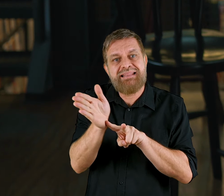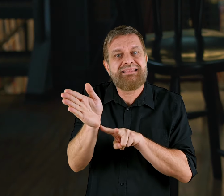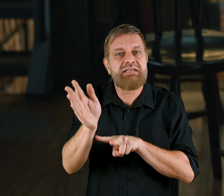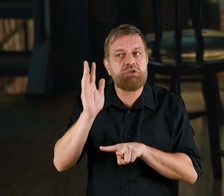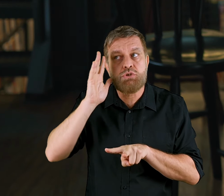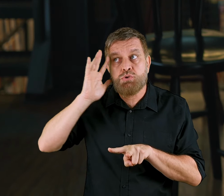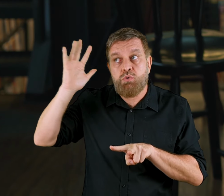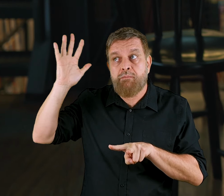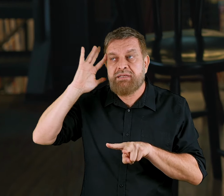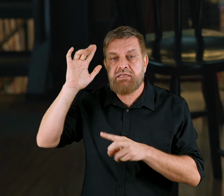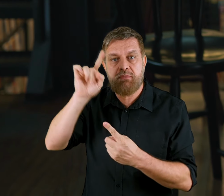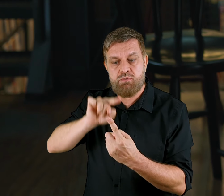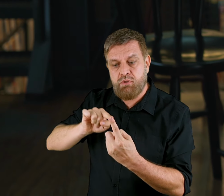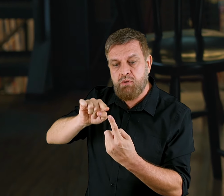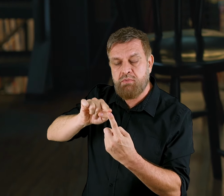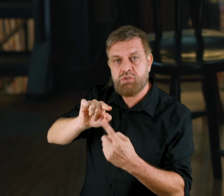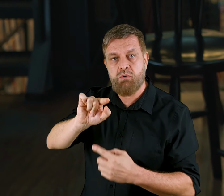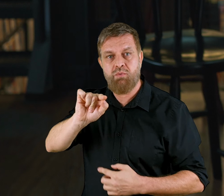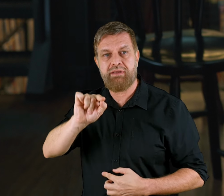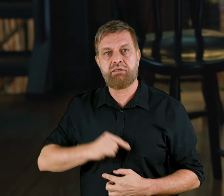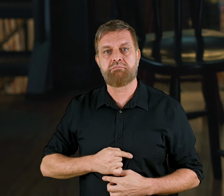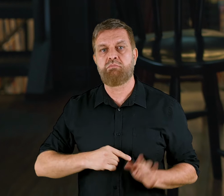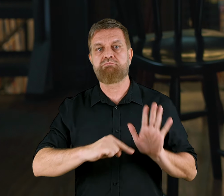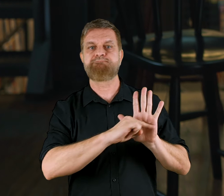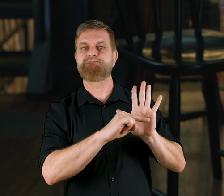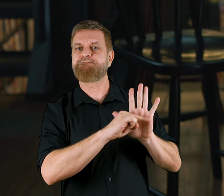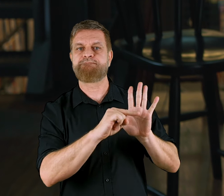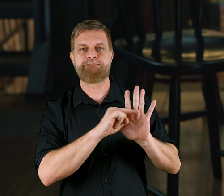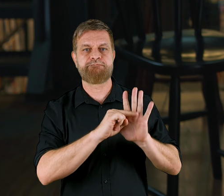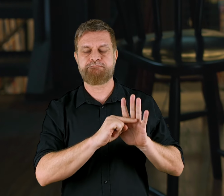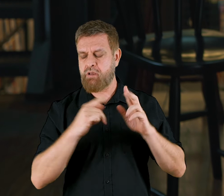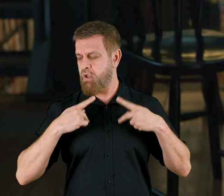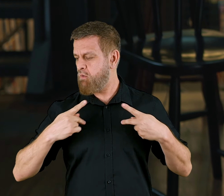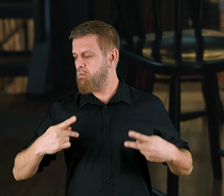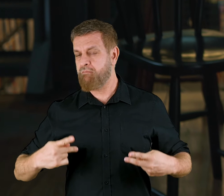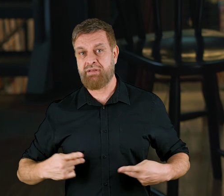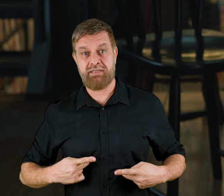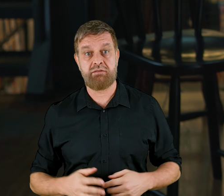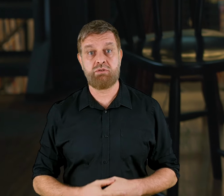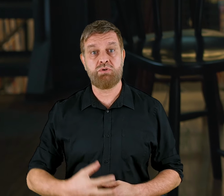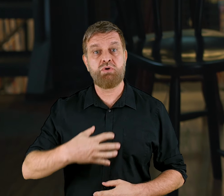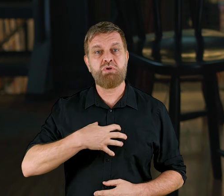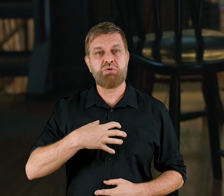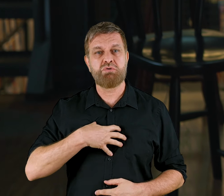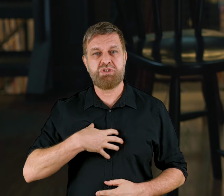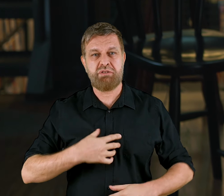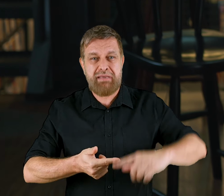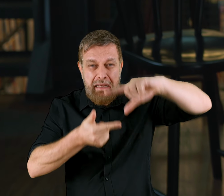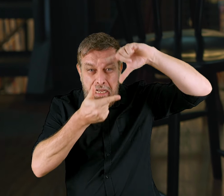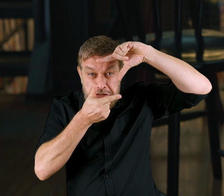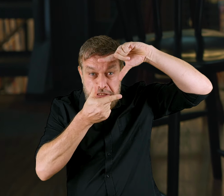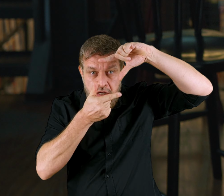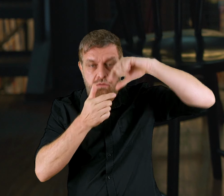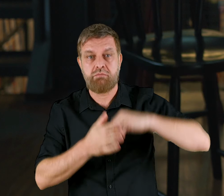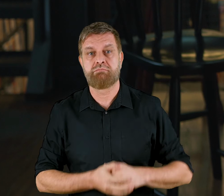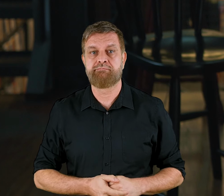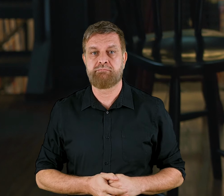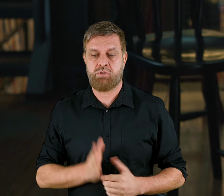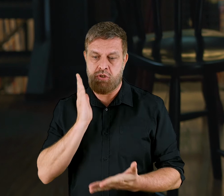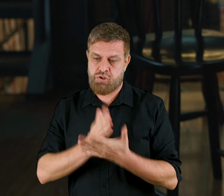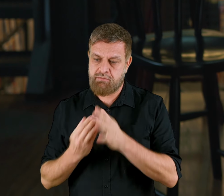pensamento que pretende negar a natureza humana do modo mais radical que já